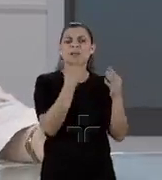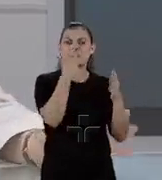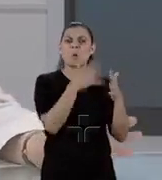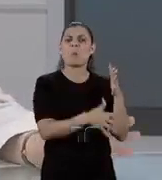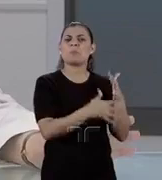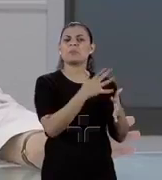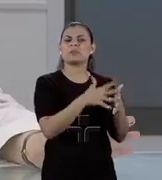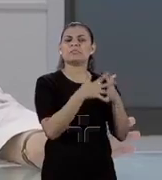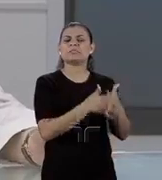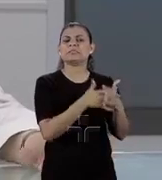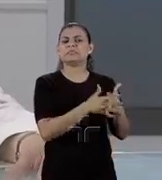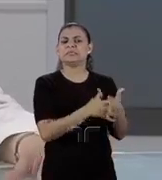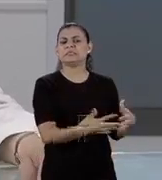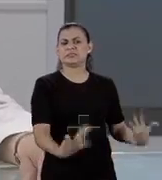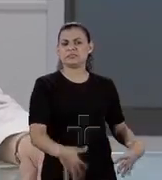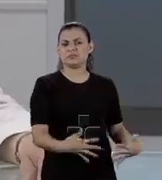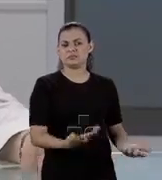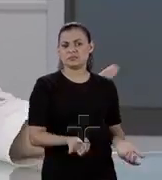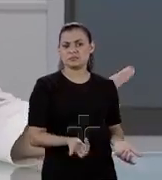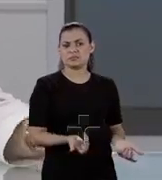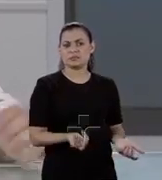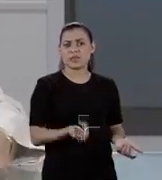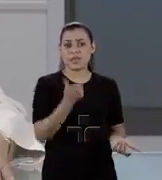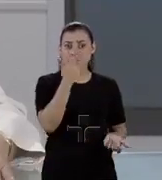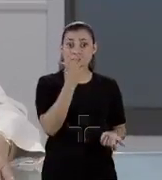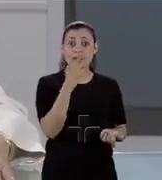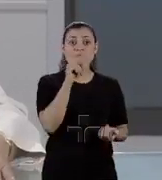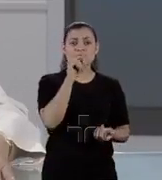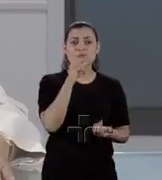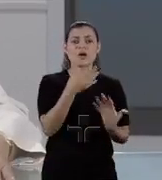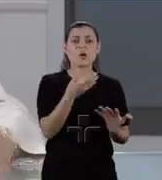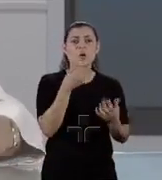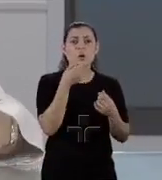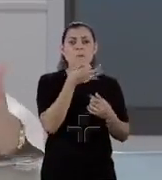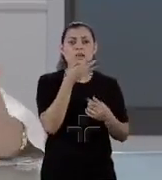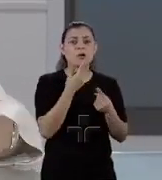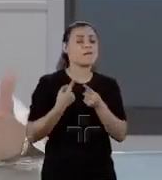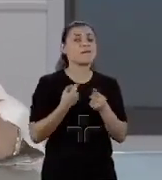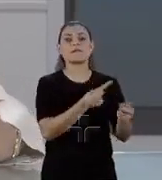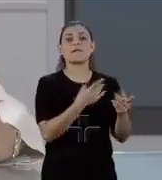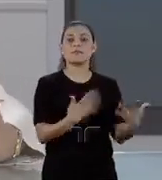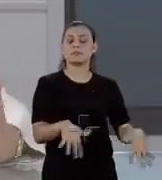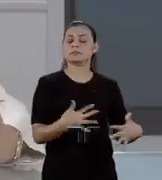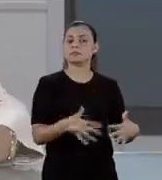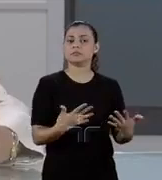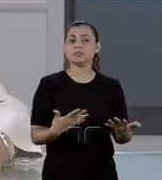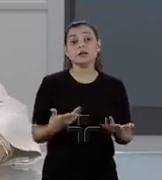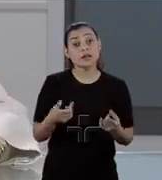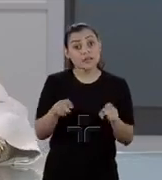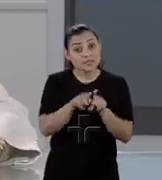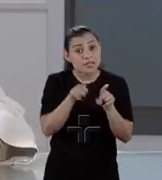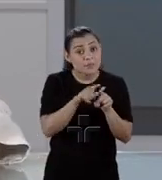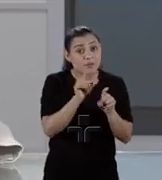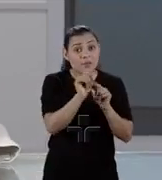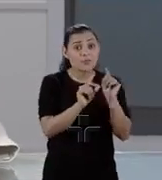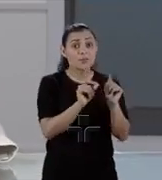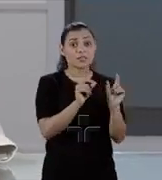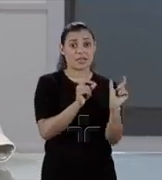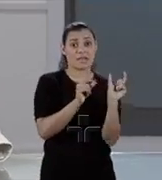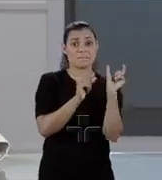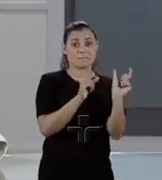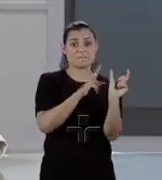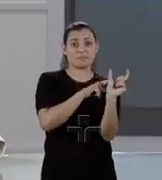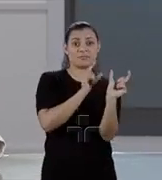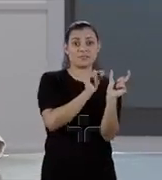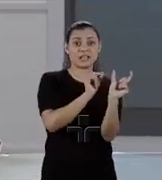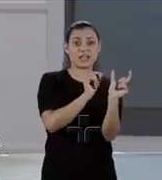mundo. Então a telespectadora mordeu no nervo. E a coisa do poliglota na própria língua é uma imagem bonita para falar que a língua tem vários níveis